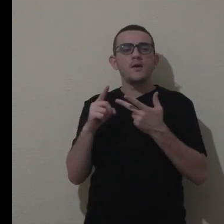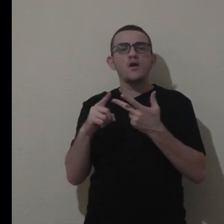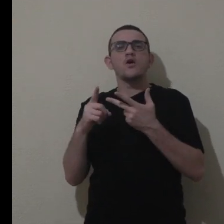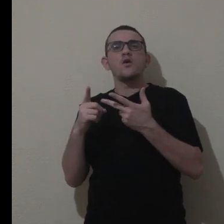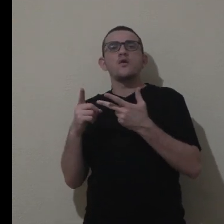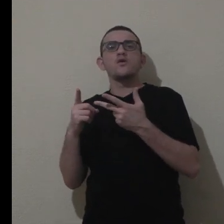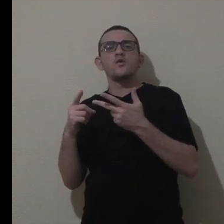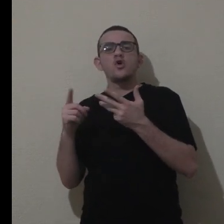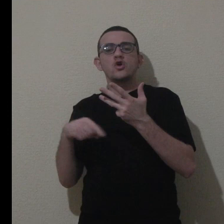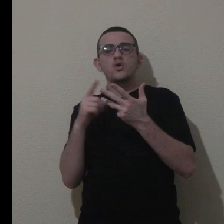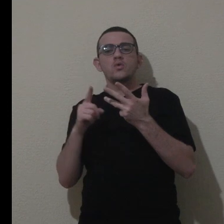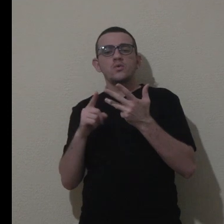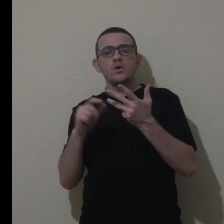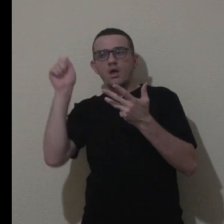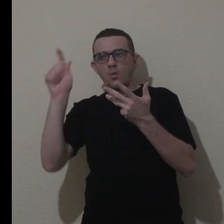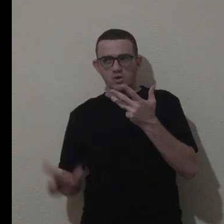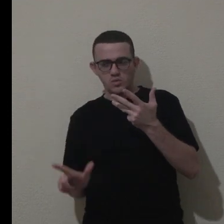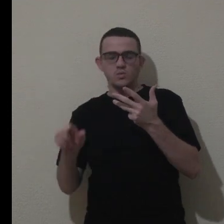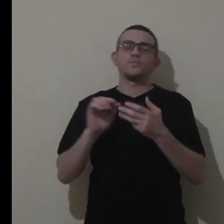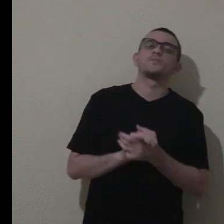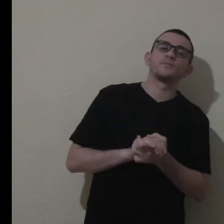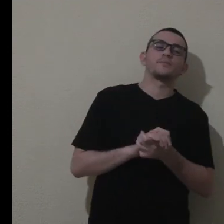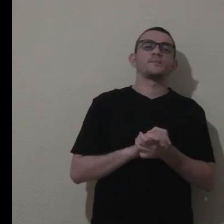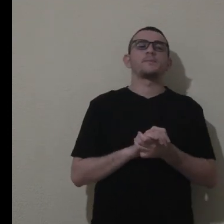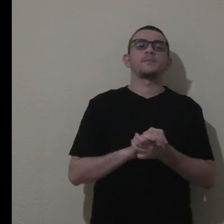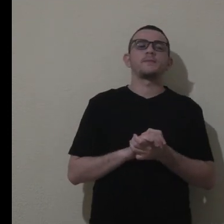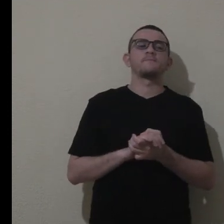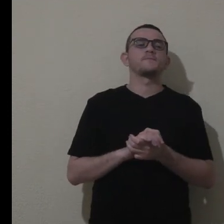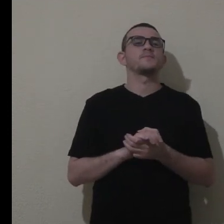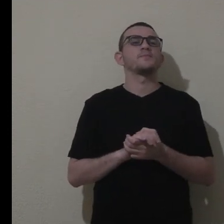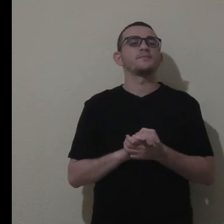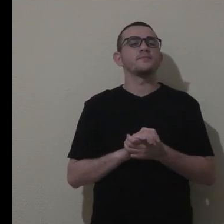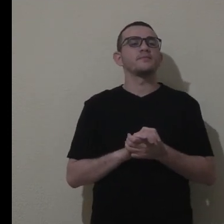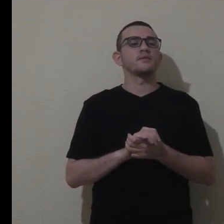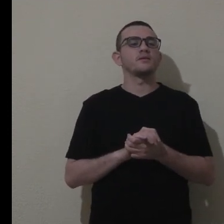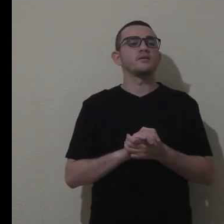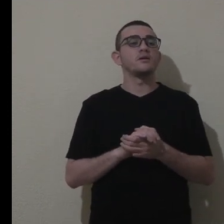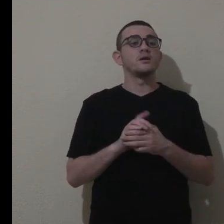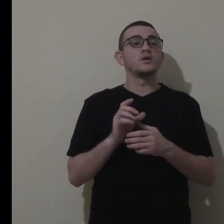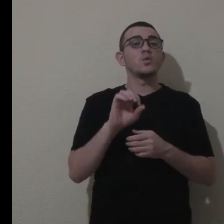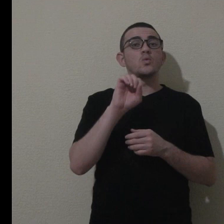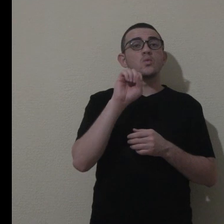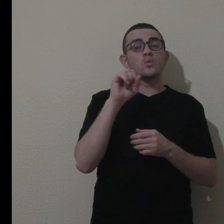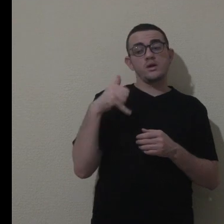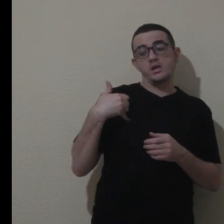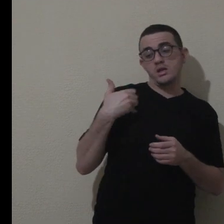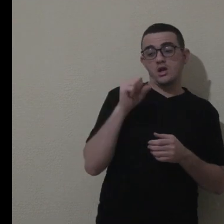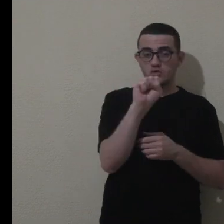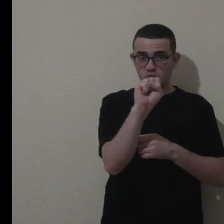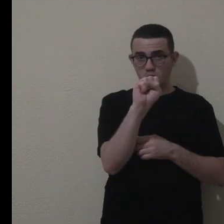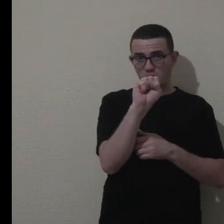é o cuidado de orfanato habitual, né, sem grandes sofisticações. Com 8